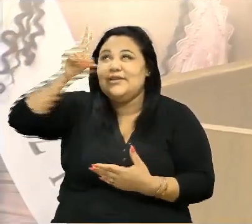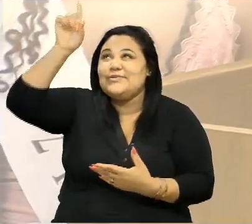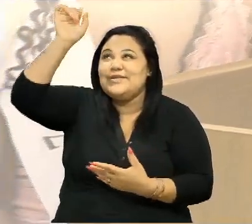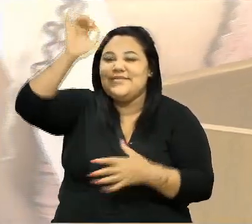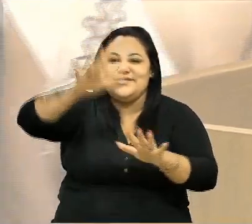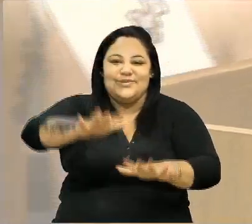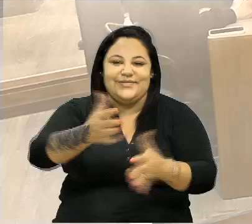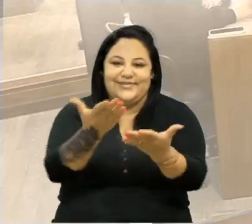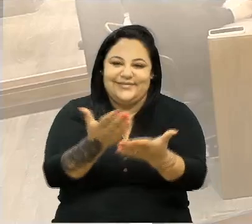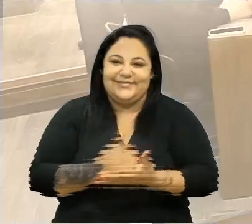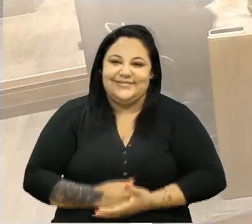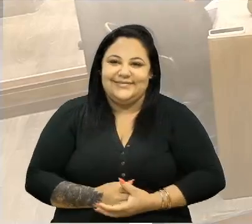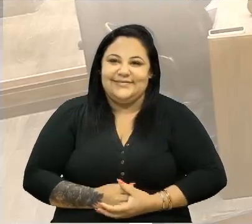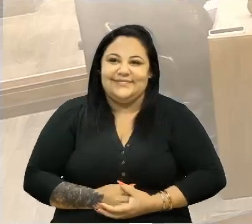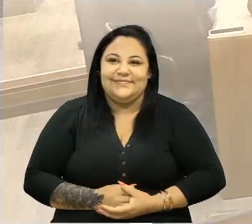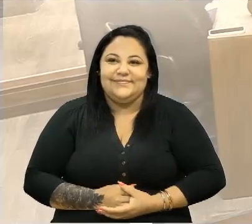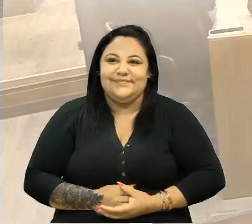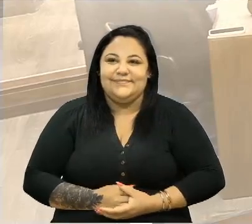nós.